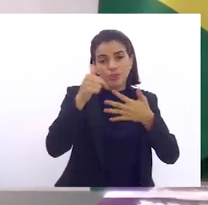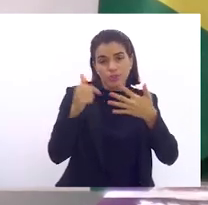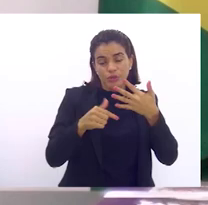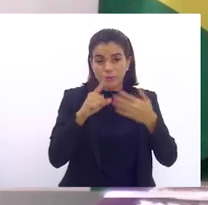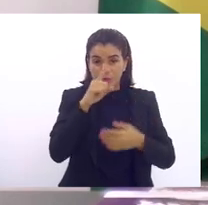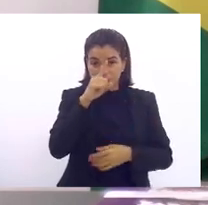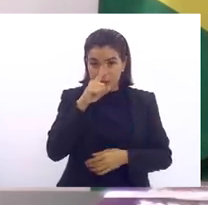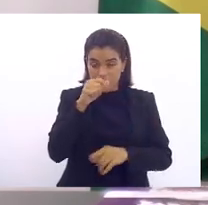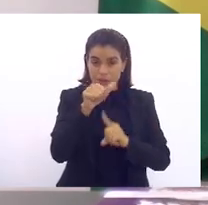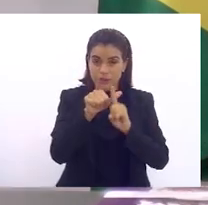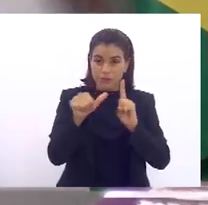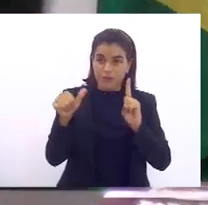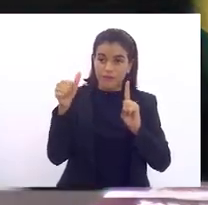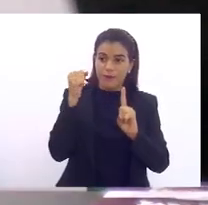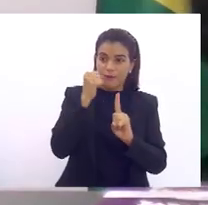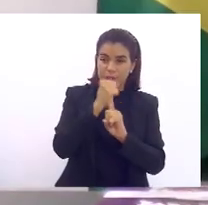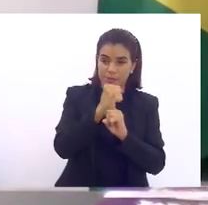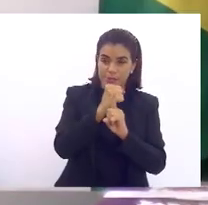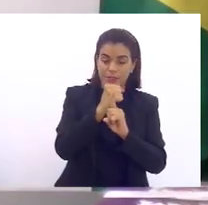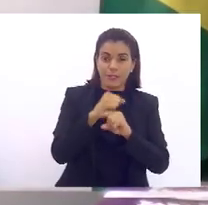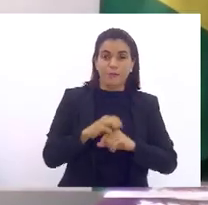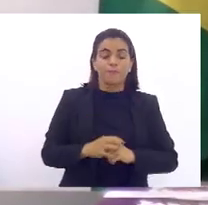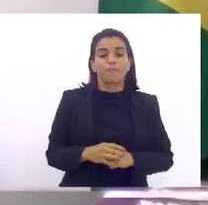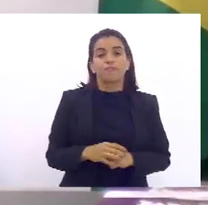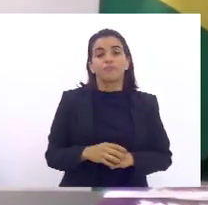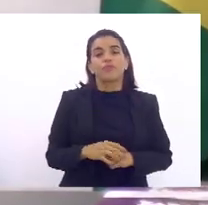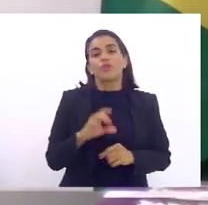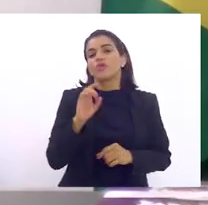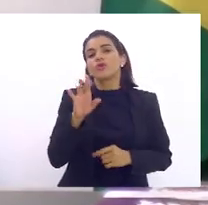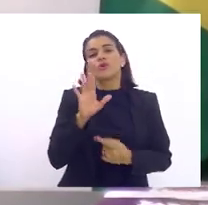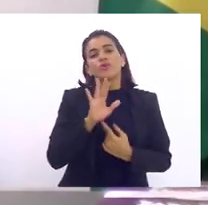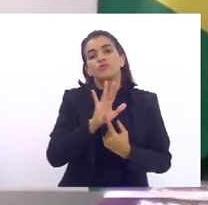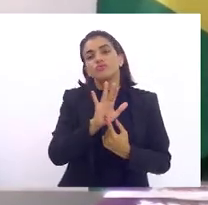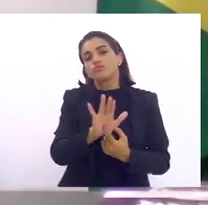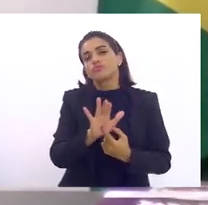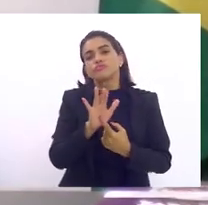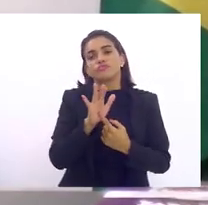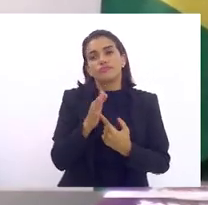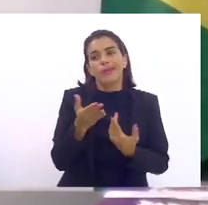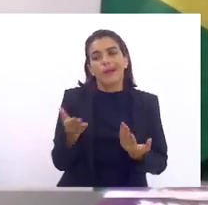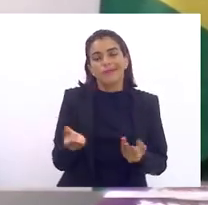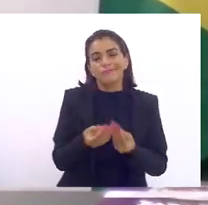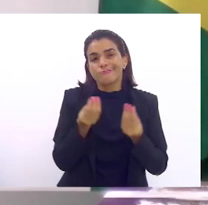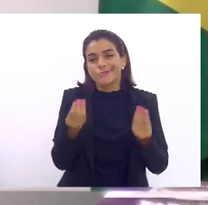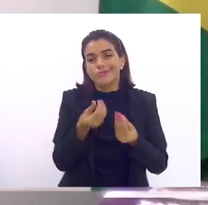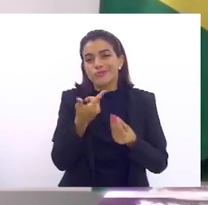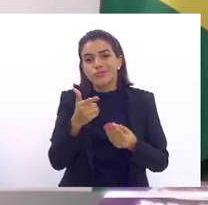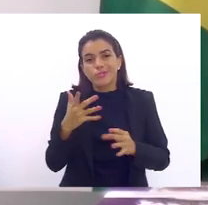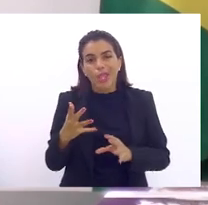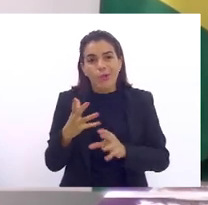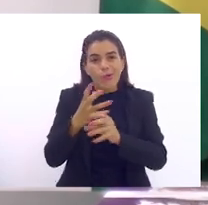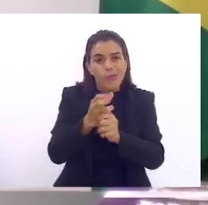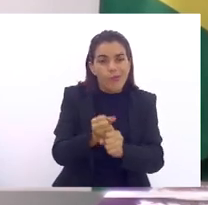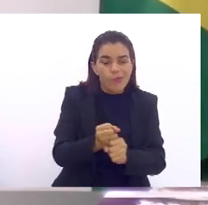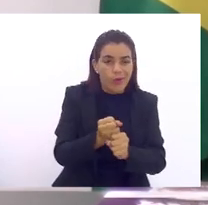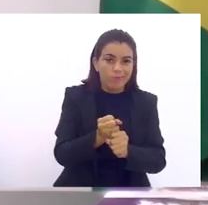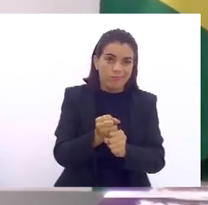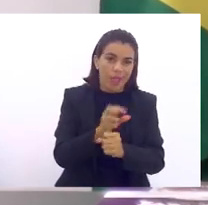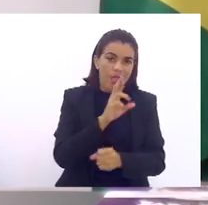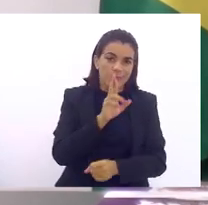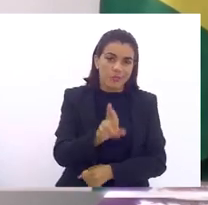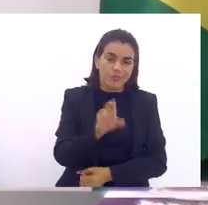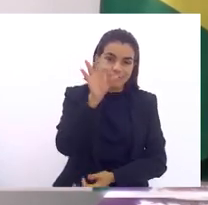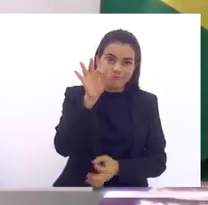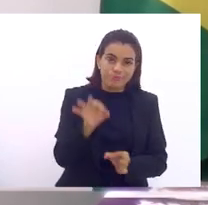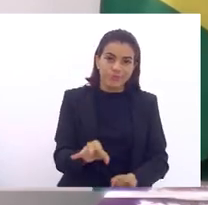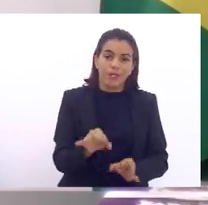feminicídio e eu queria só pontuar aqui que ainda é muito incipiente Ainda não temos os resultados concretos mas a gente já tem